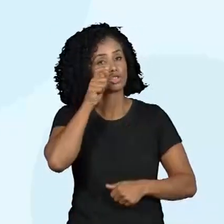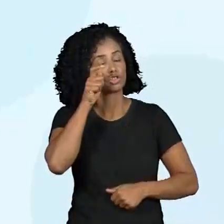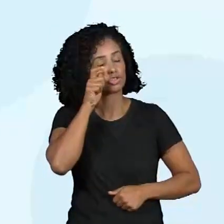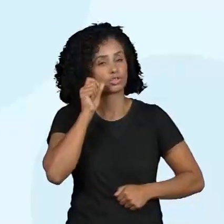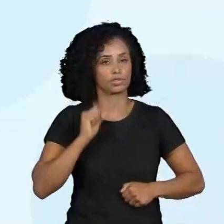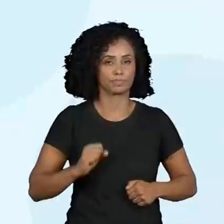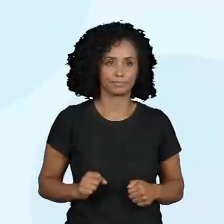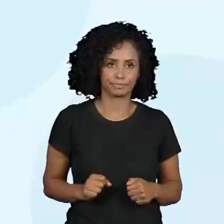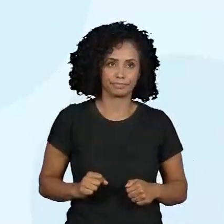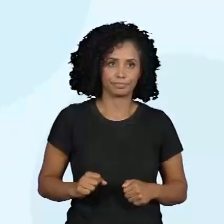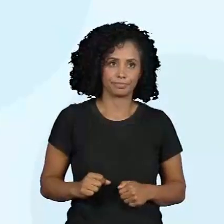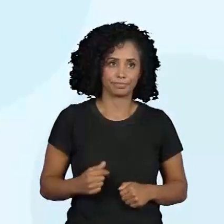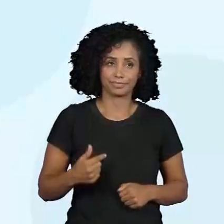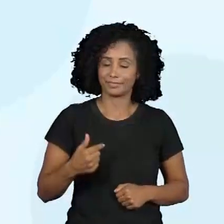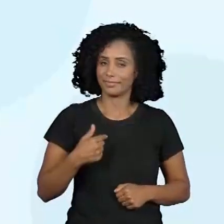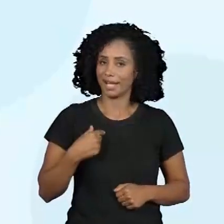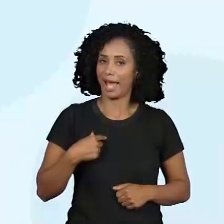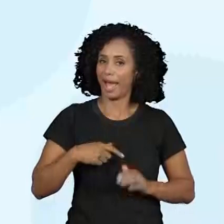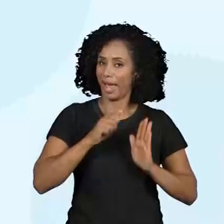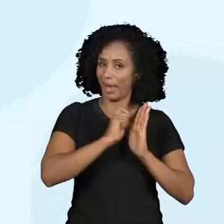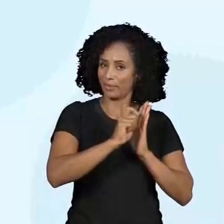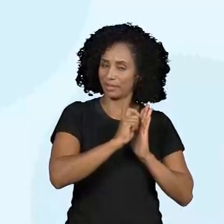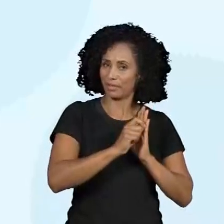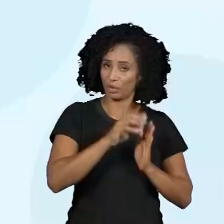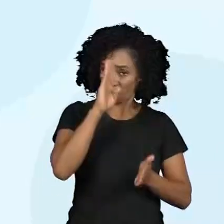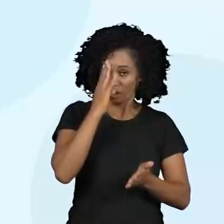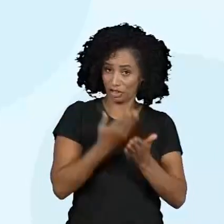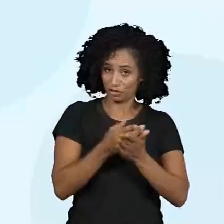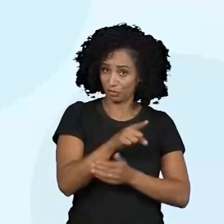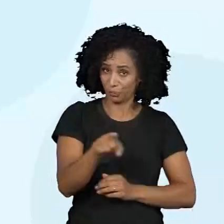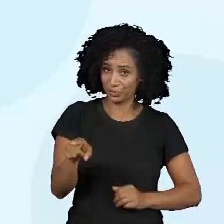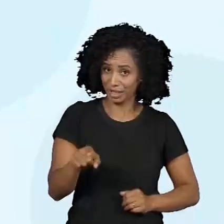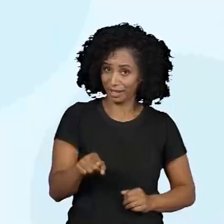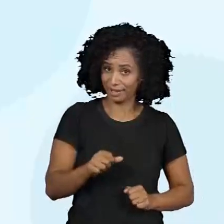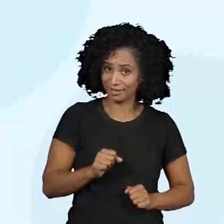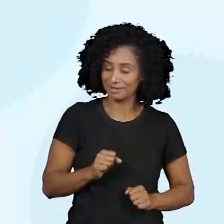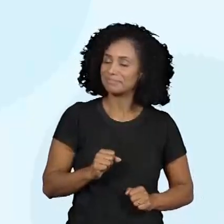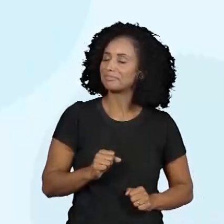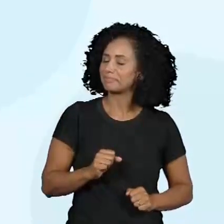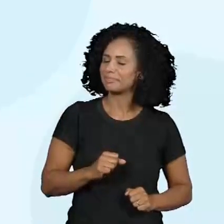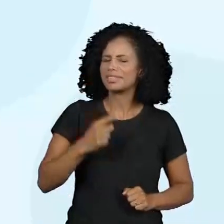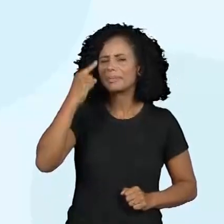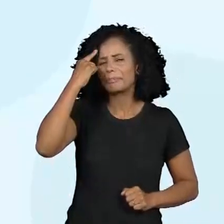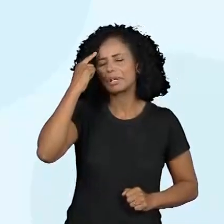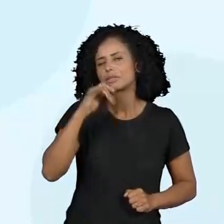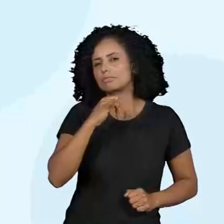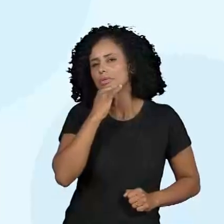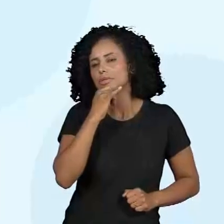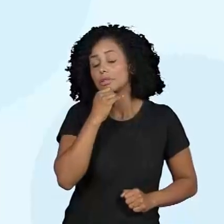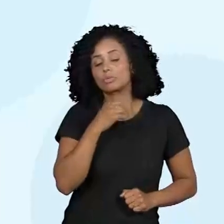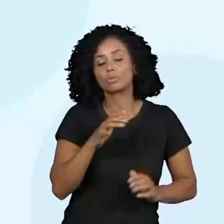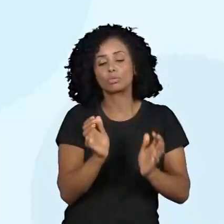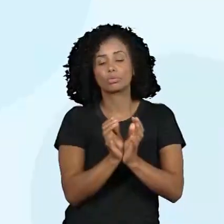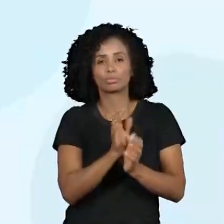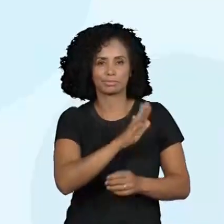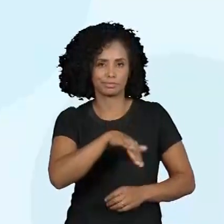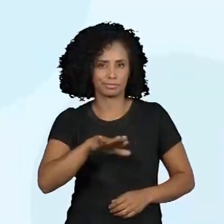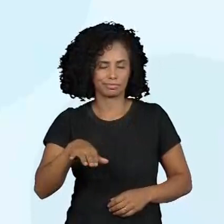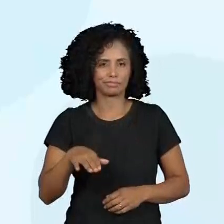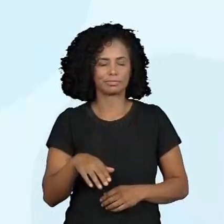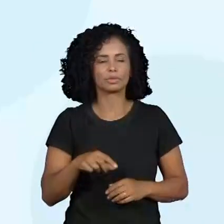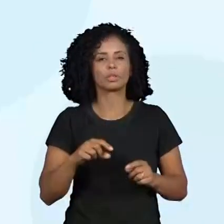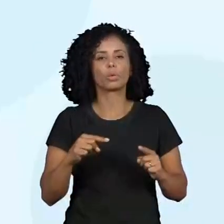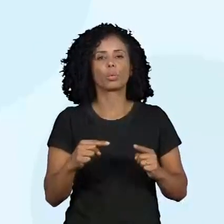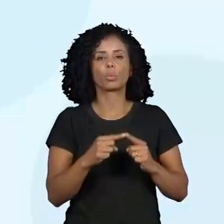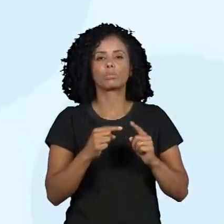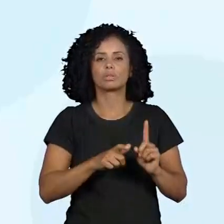eu escrevi só que confiando em você vamos lá vamos pensar assim a galeria é um